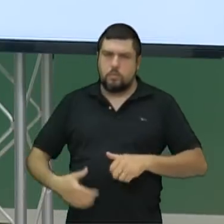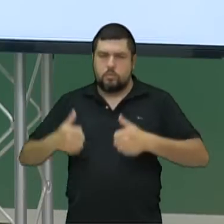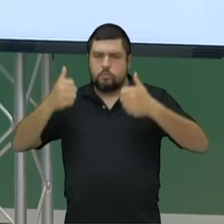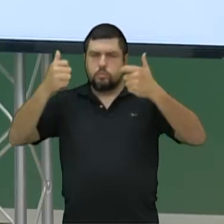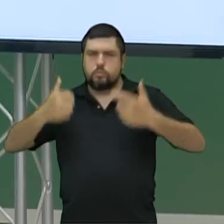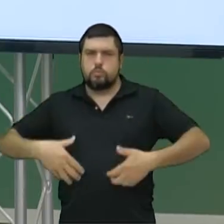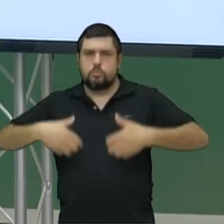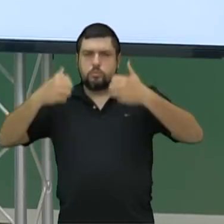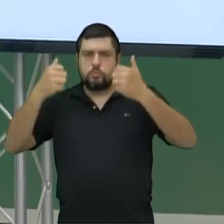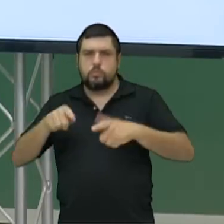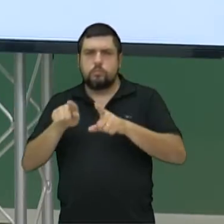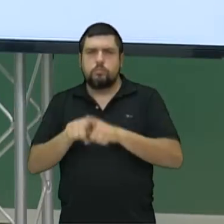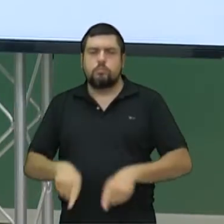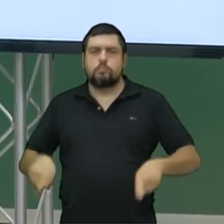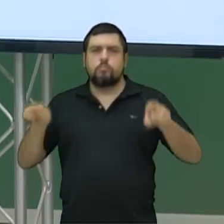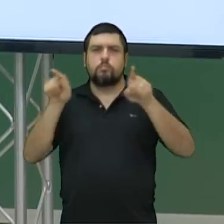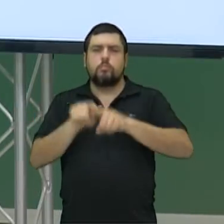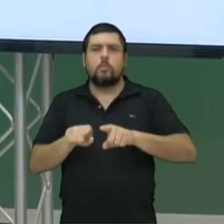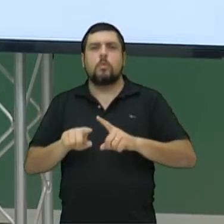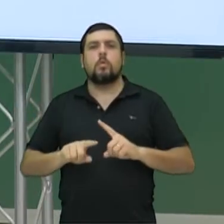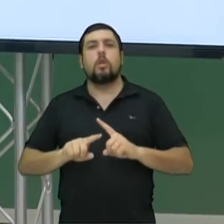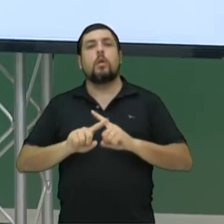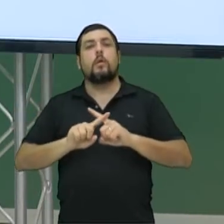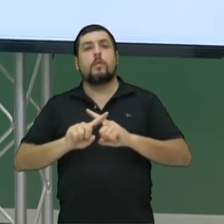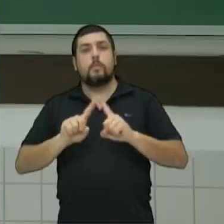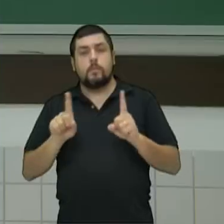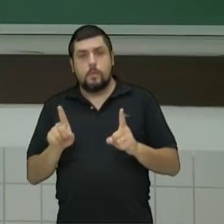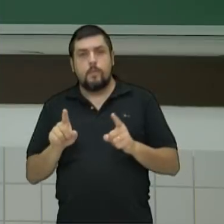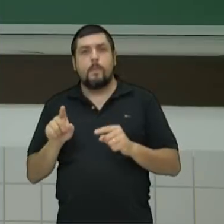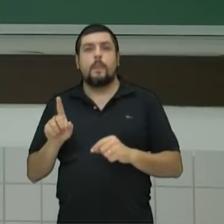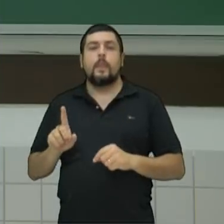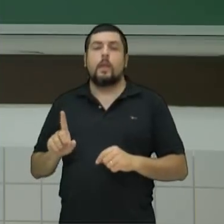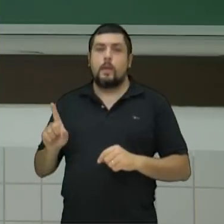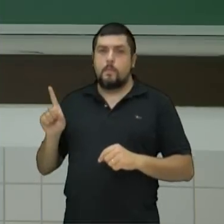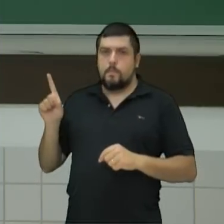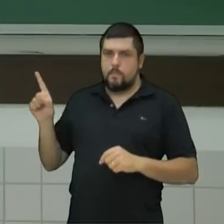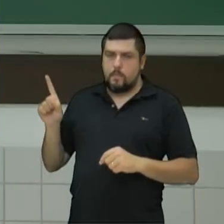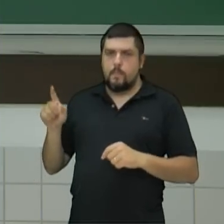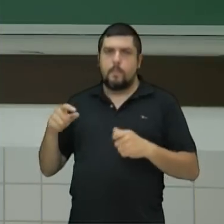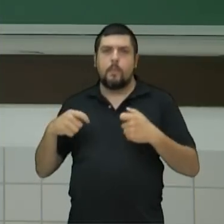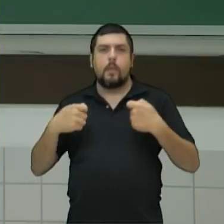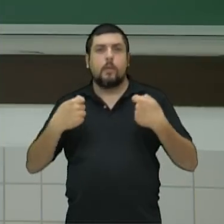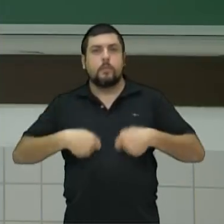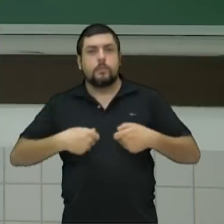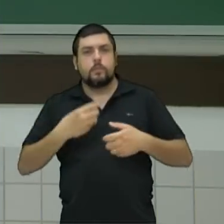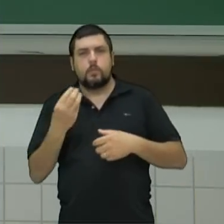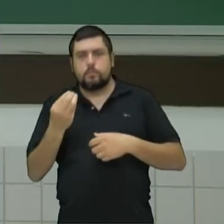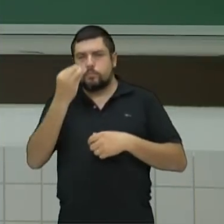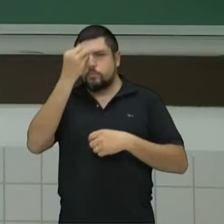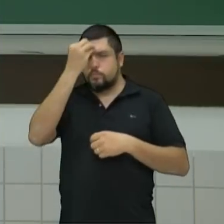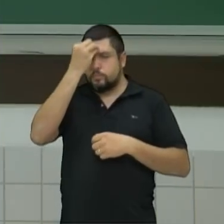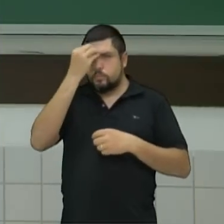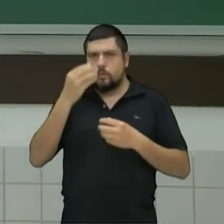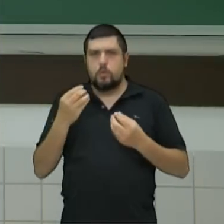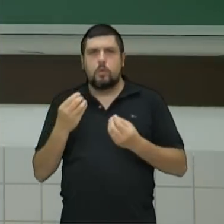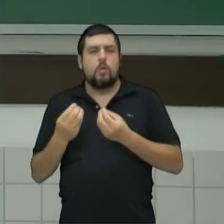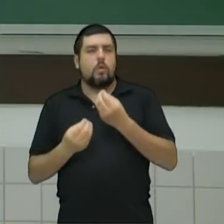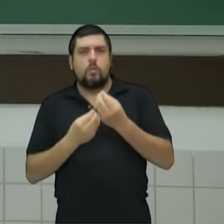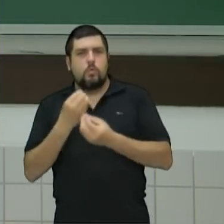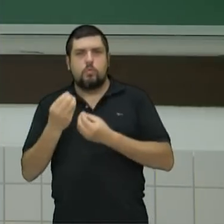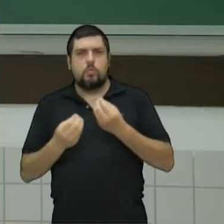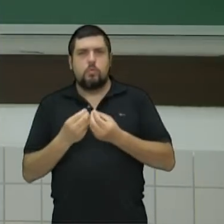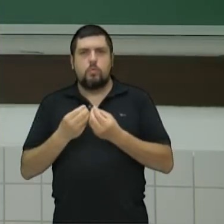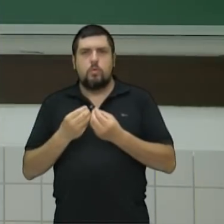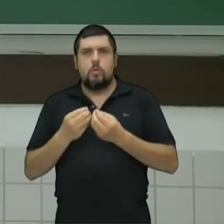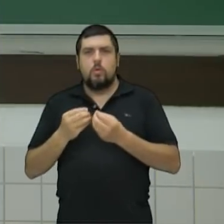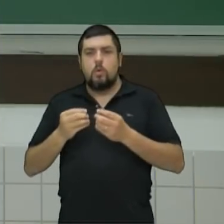isso, certo? Mas é a tendência de permanecer esse estado é sustentado por uma lei. Não é